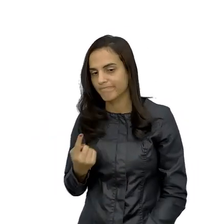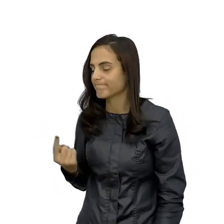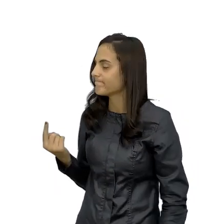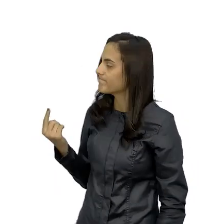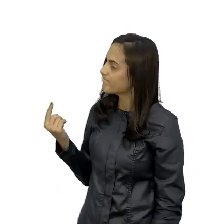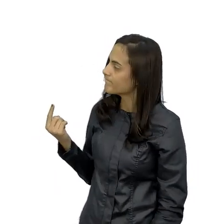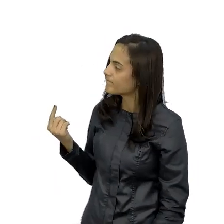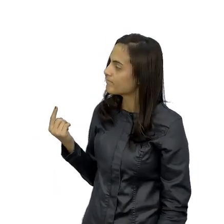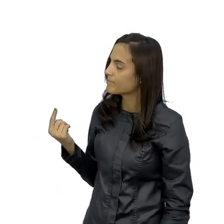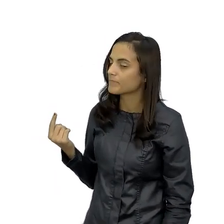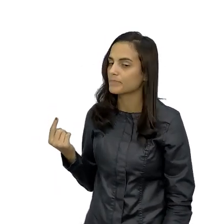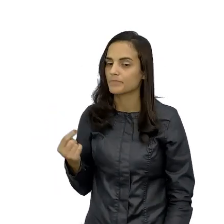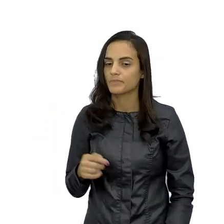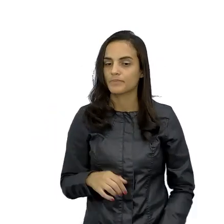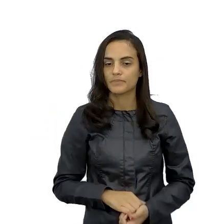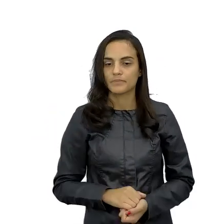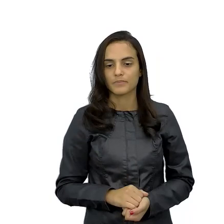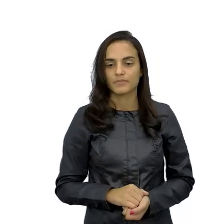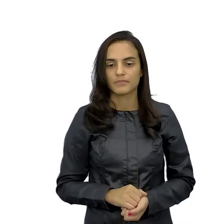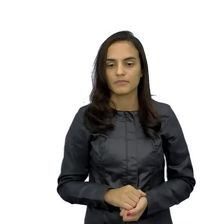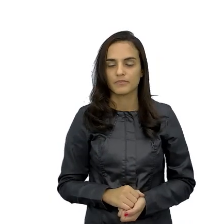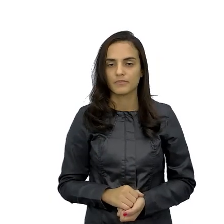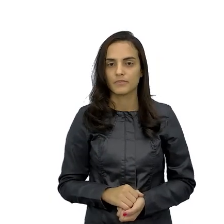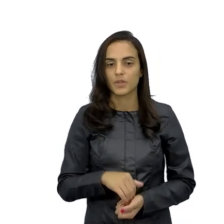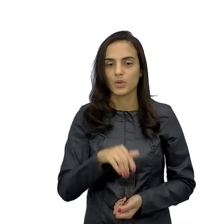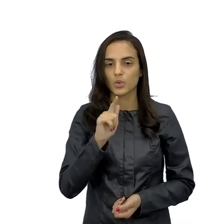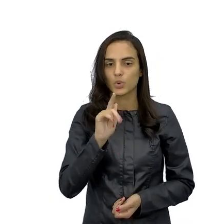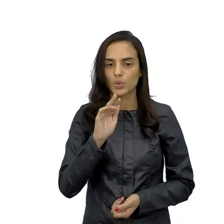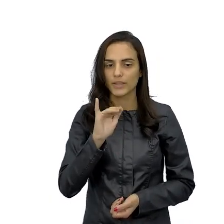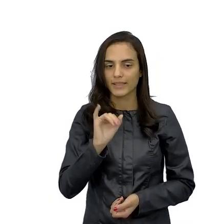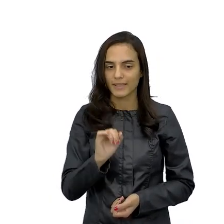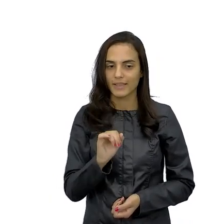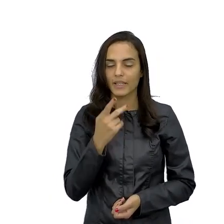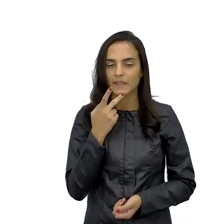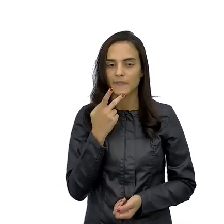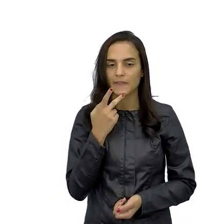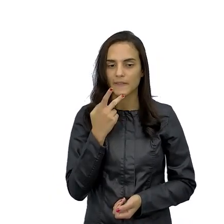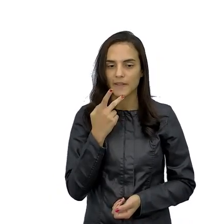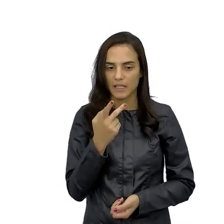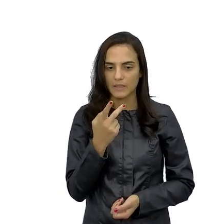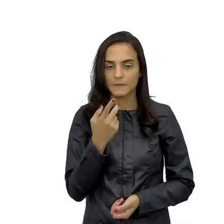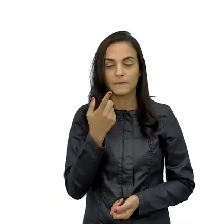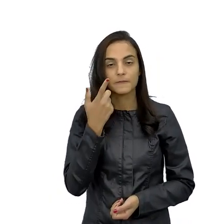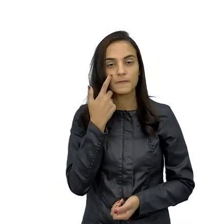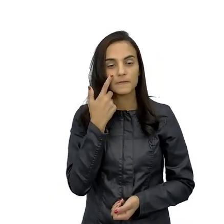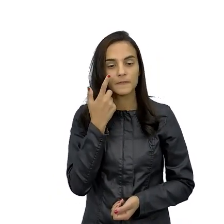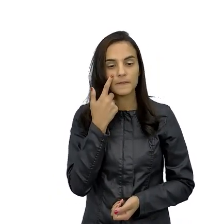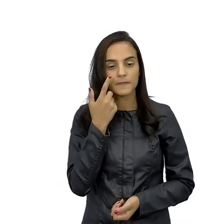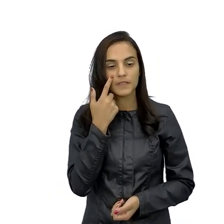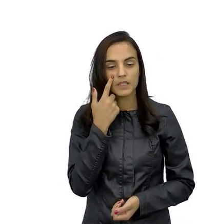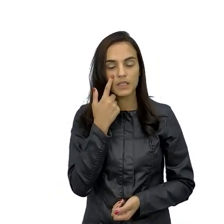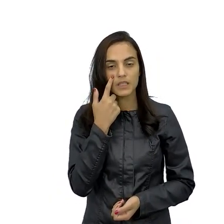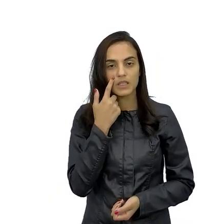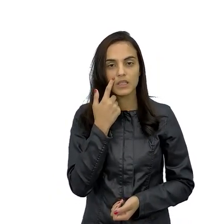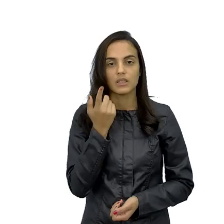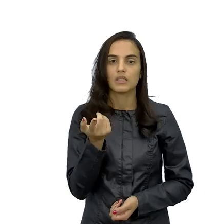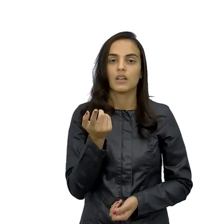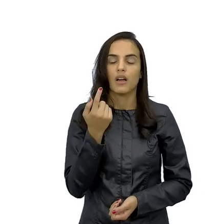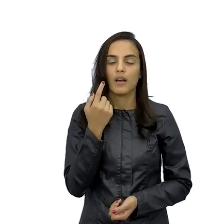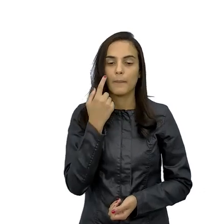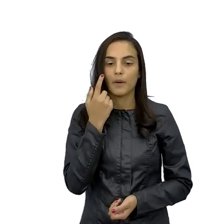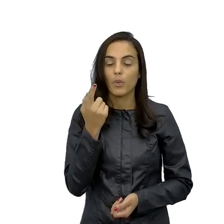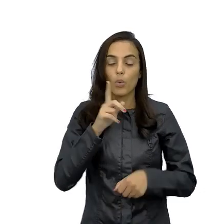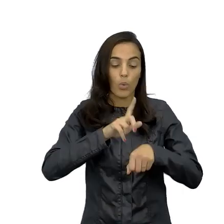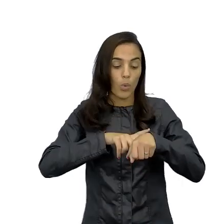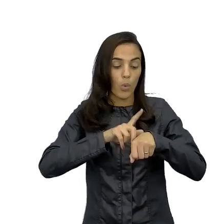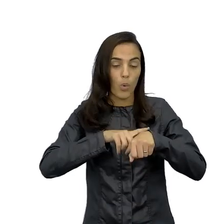foi selecionado lá no guia, ele diz assim: observe nos relógios abaixo o